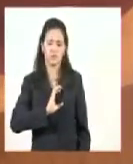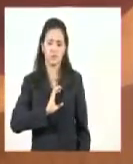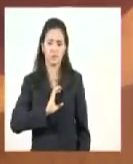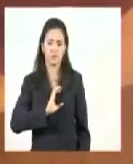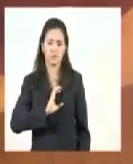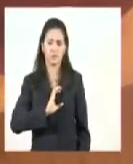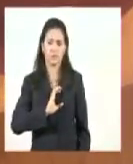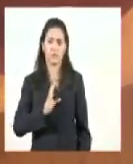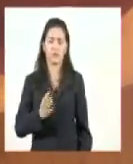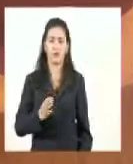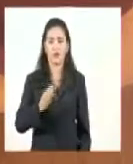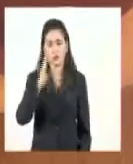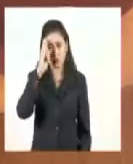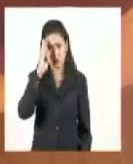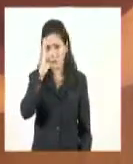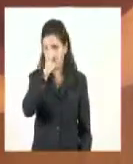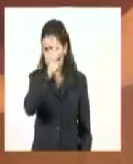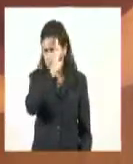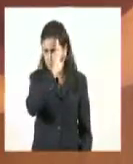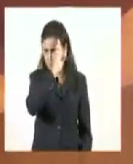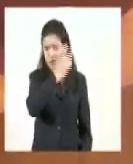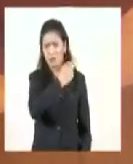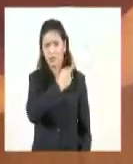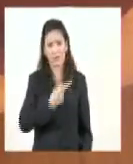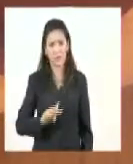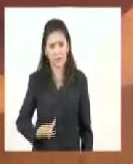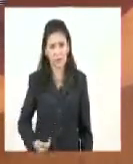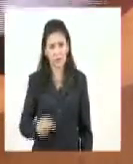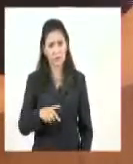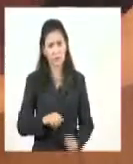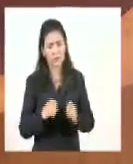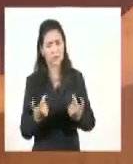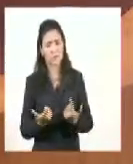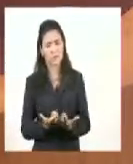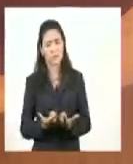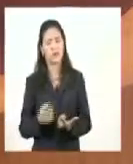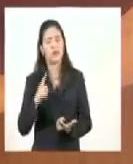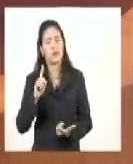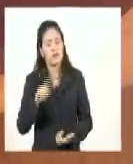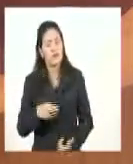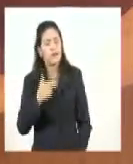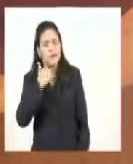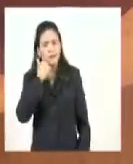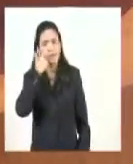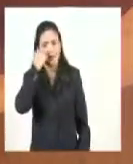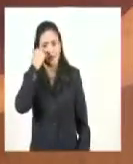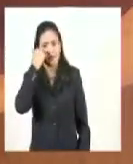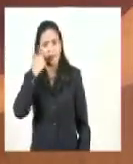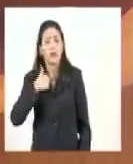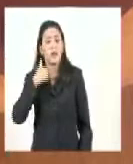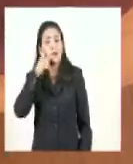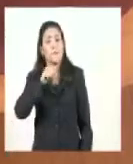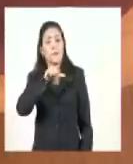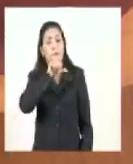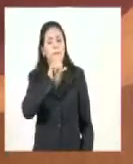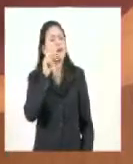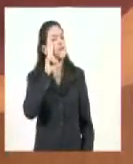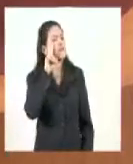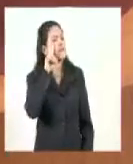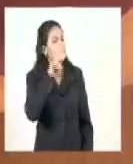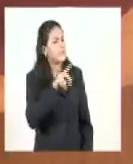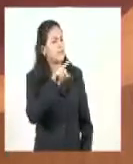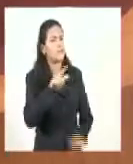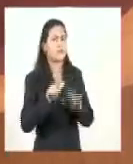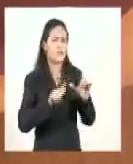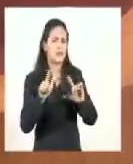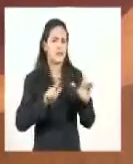através do sobrinho do presidente desta casa, é uma vergonha, deputado Eduardo. Eu, como mãe, assistindo aquela reportagem